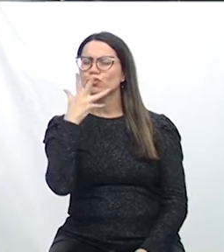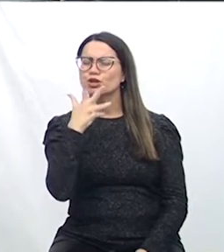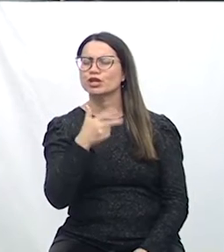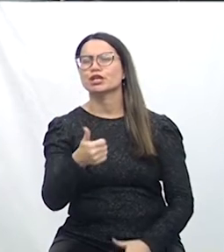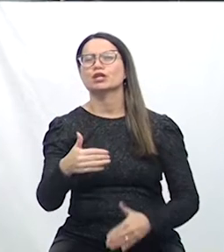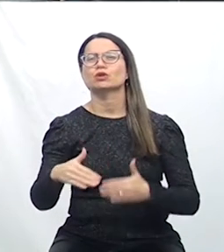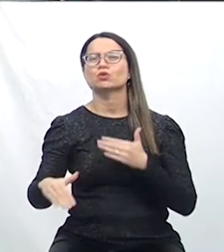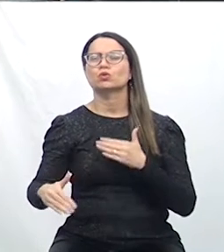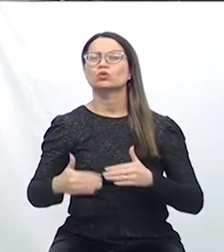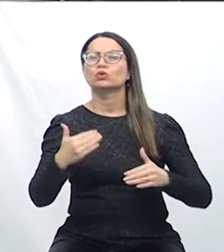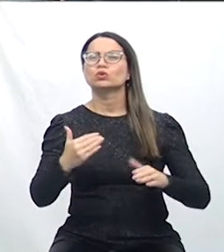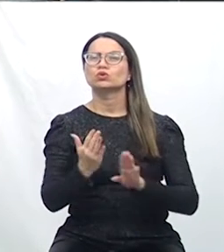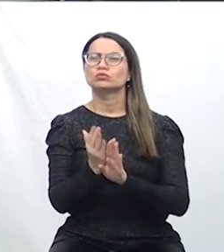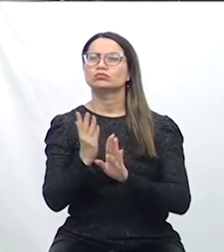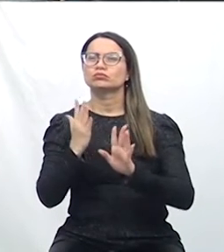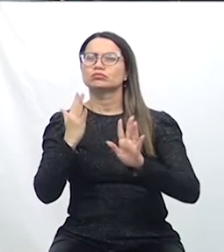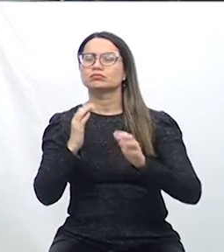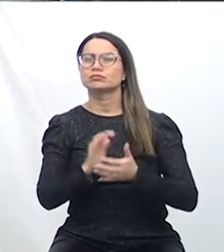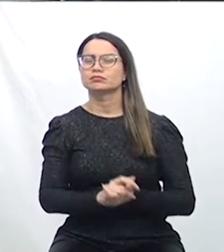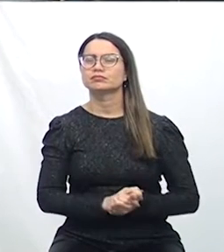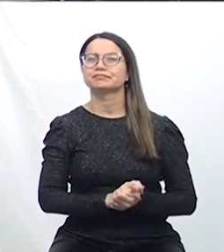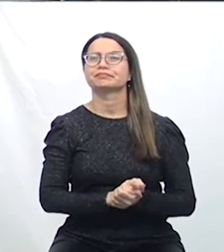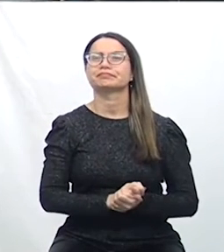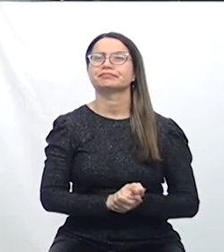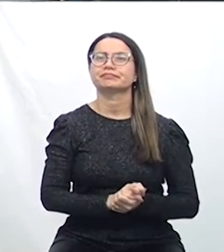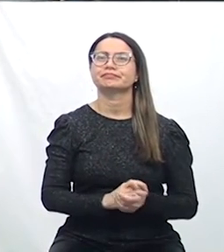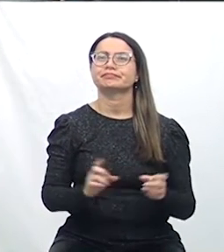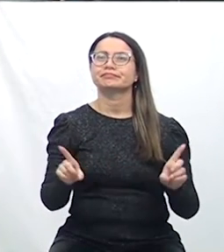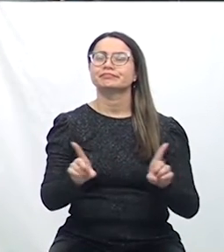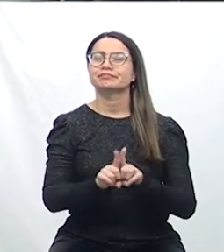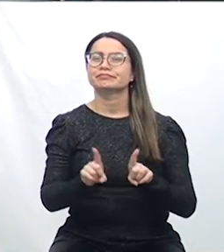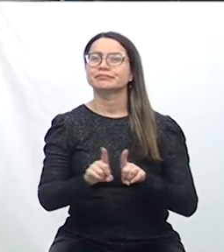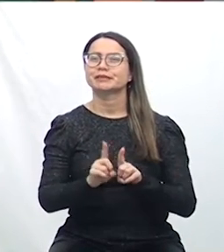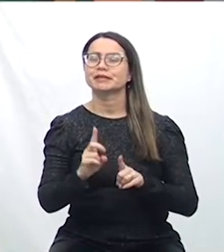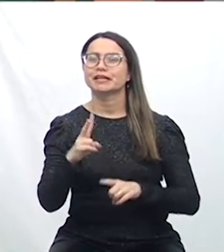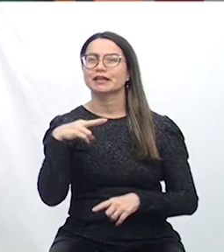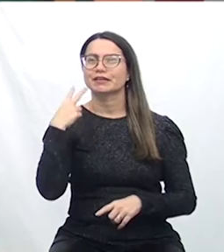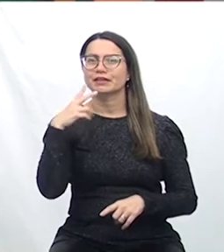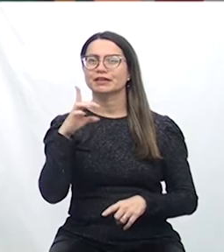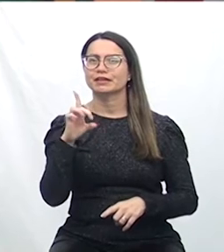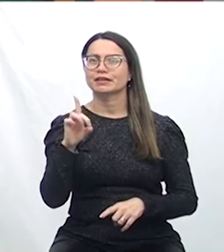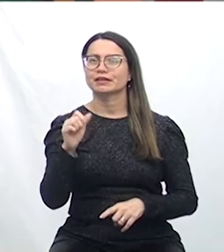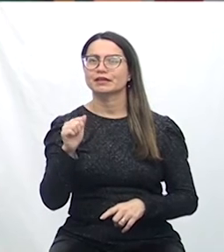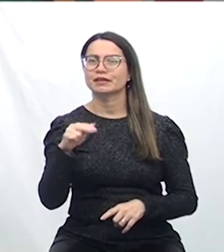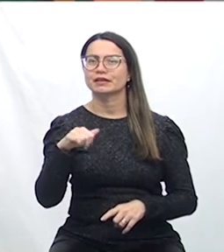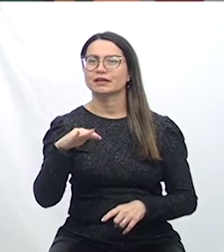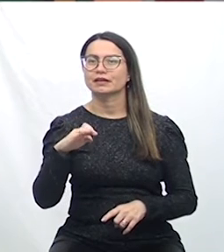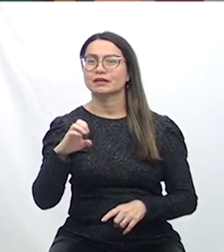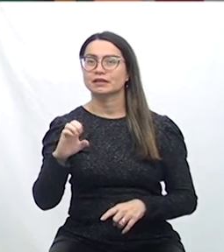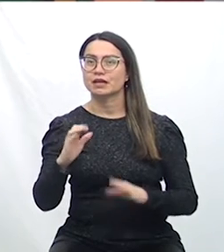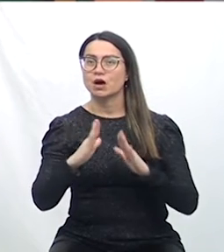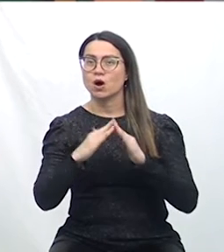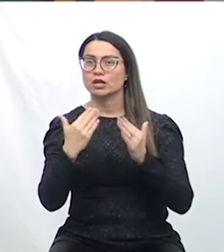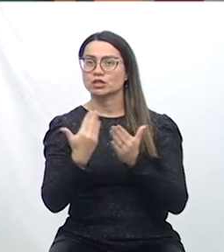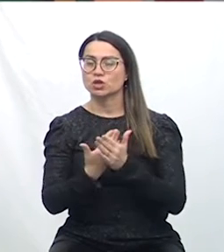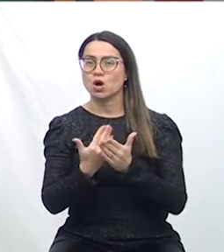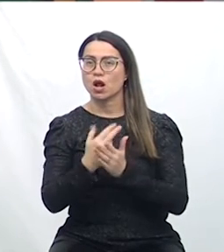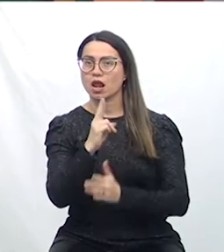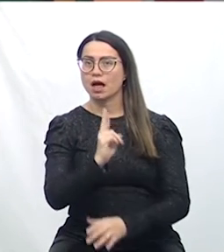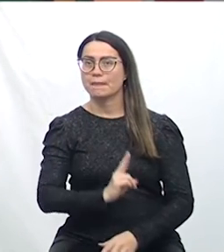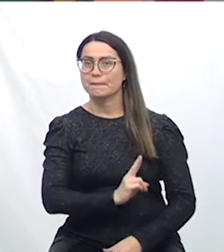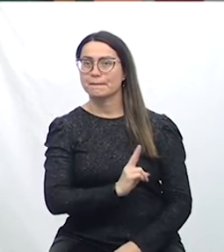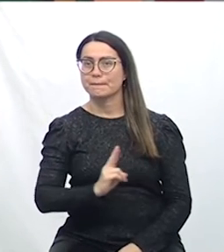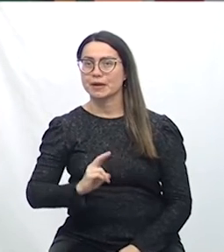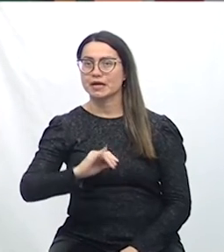também representar esta casa naquele ato. E também, vereador Daniel, parabenizar aqui a Escola Padre José Francisco Berteiro, que é a